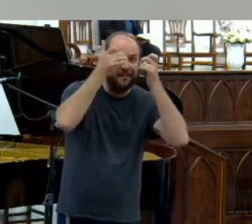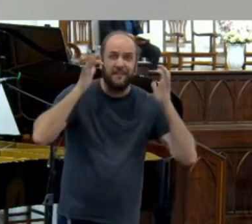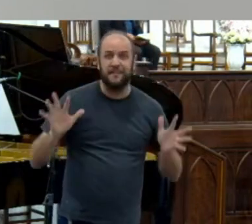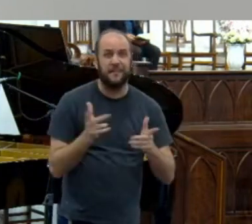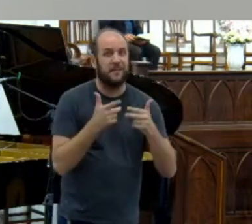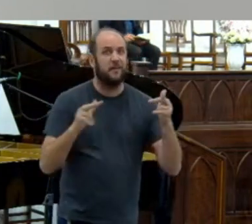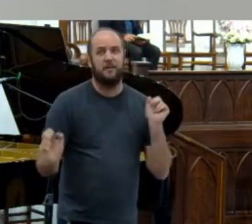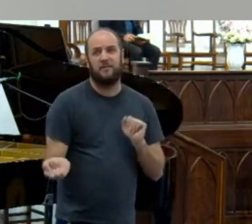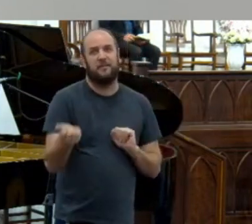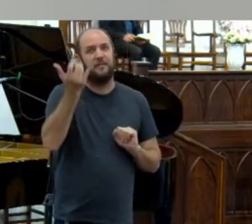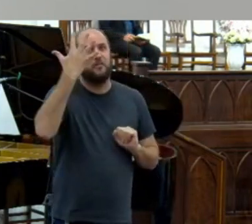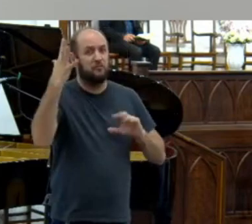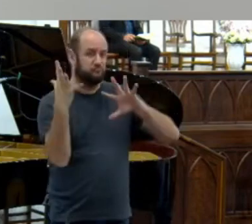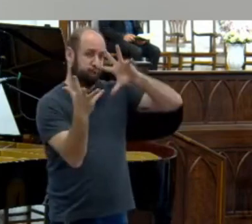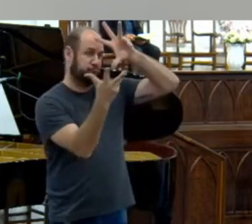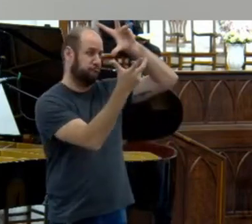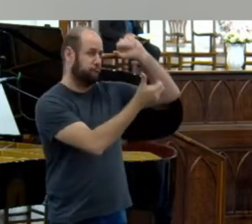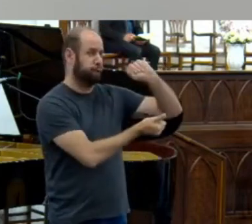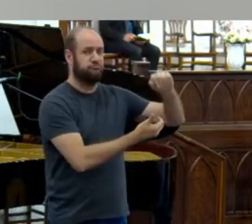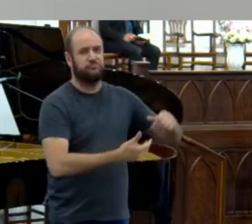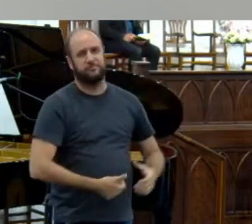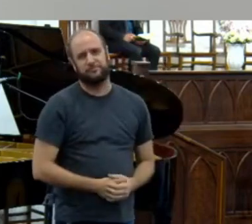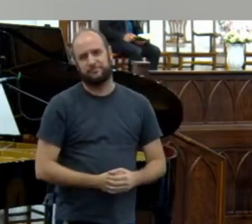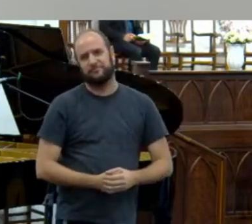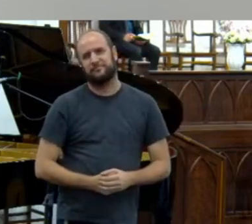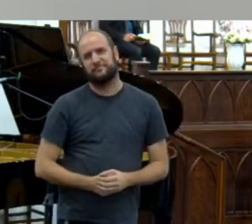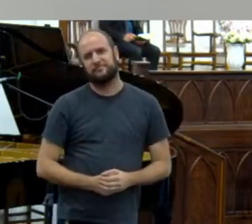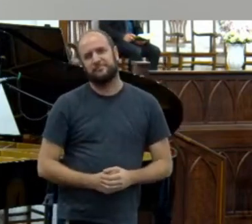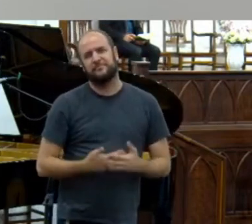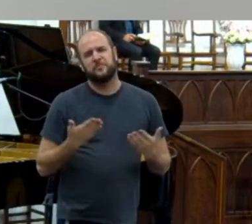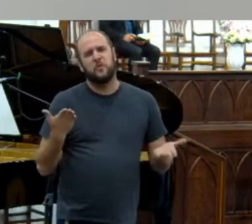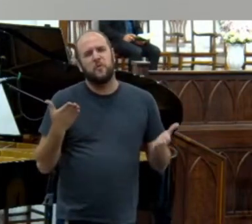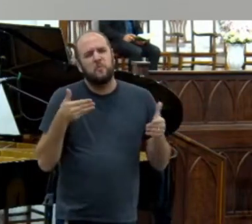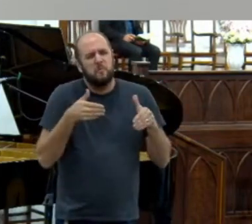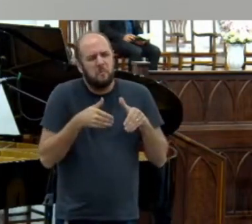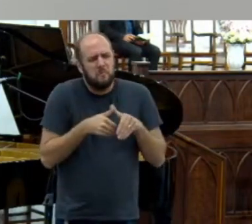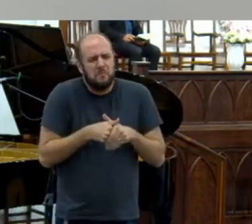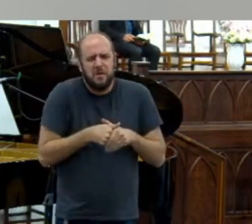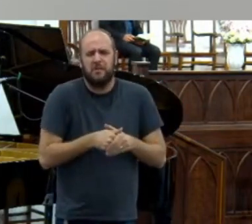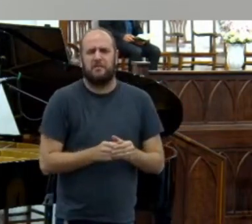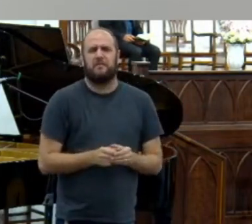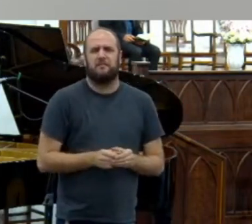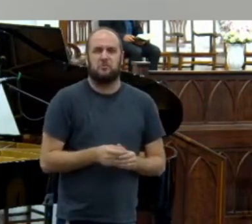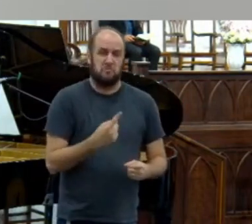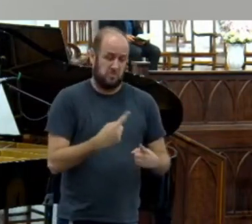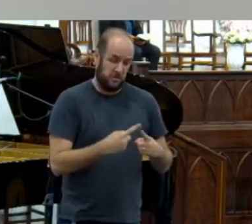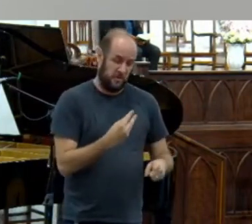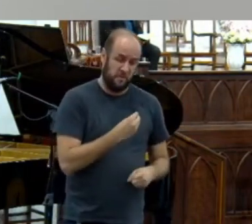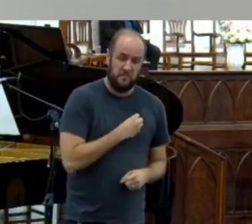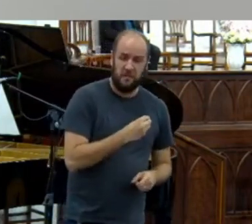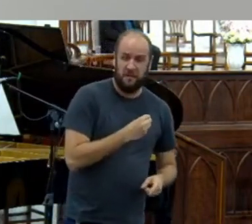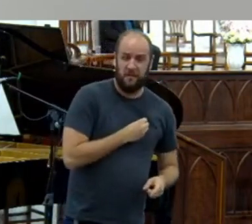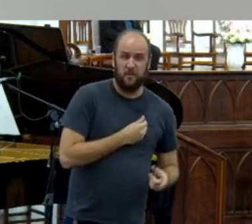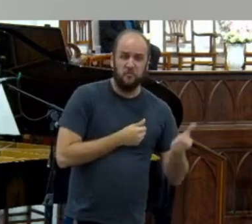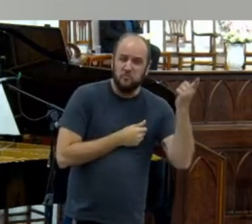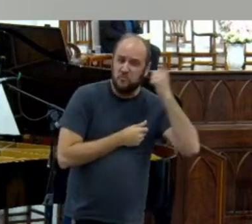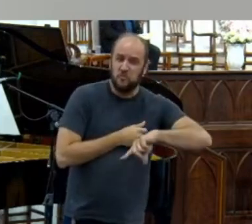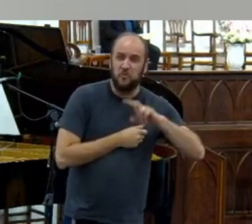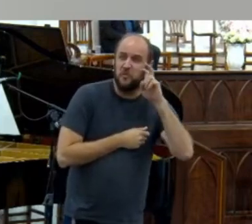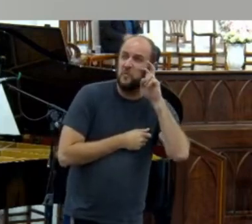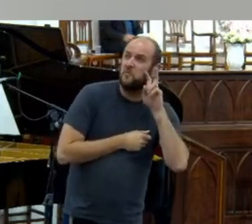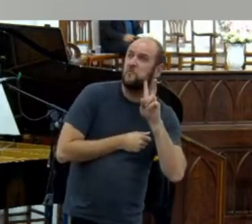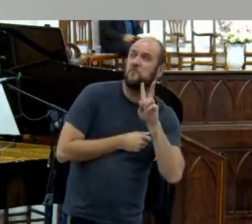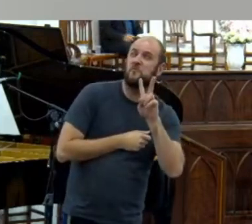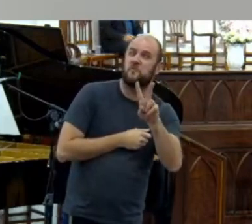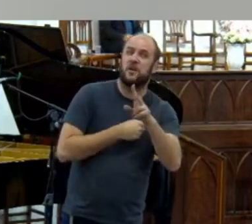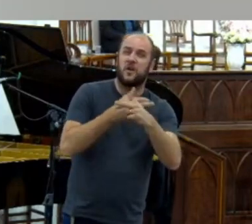coisas que acontecem no mundo. És muito míope por causa dos teus pecados e não consegue enxergar as coisas